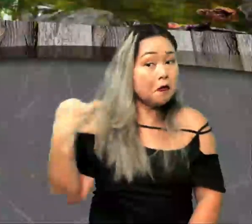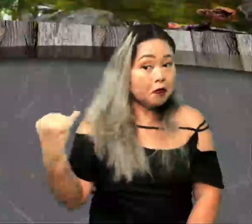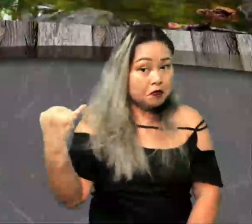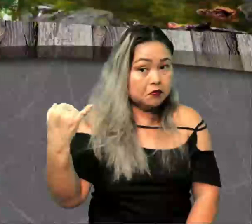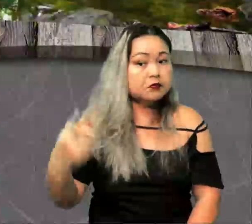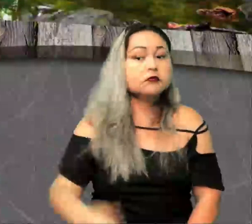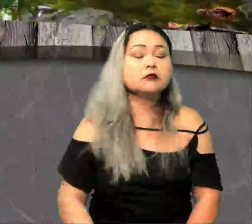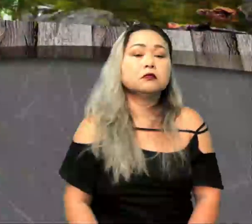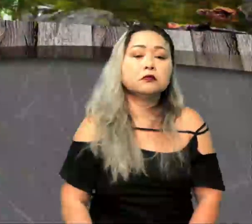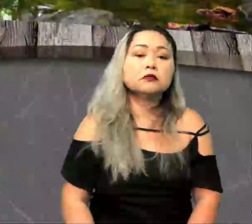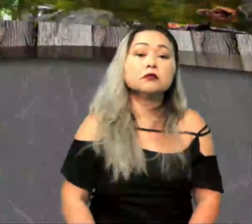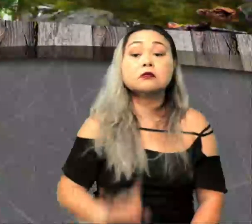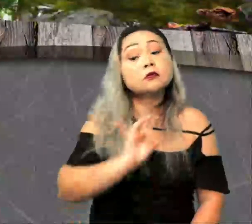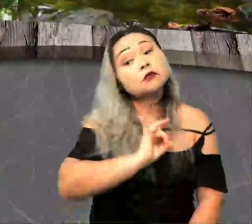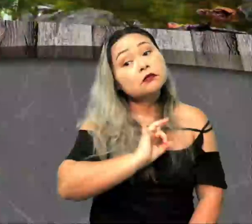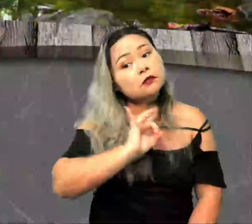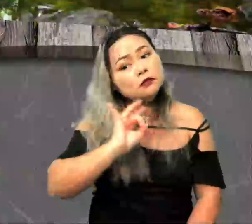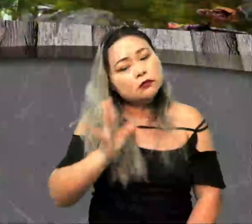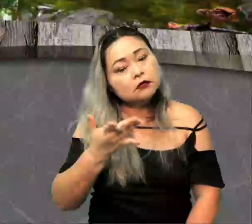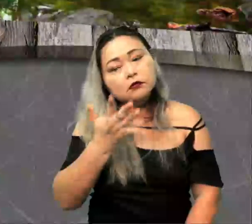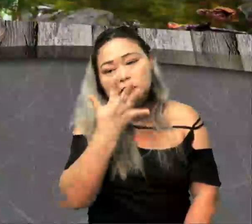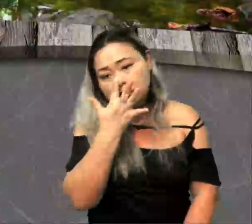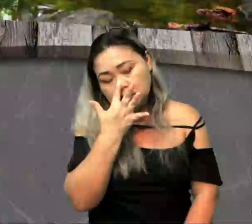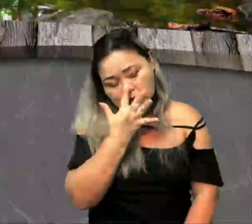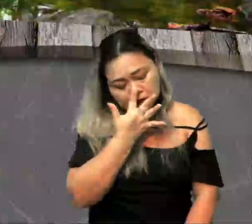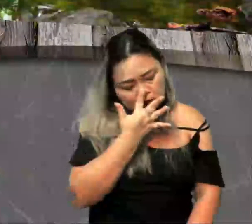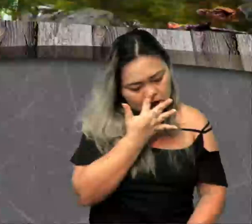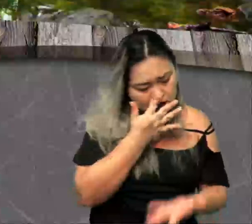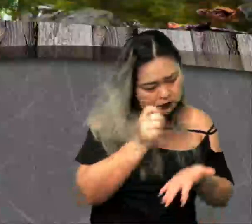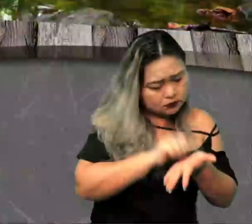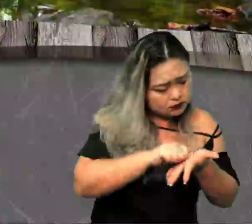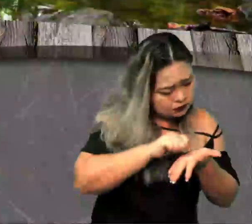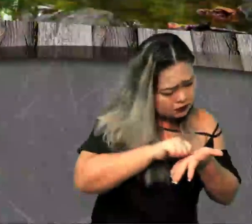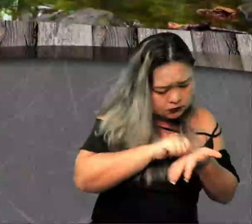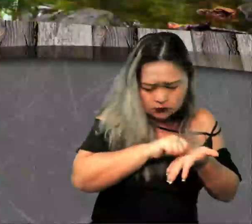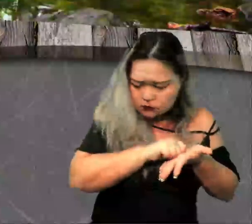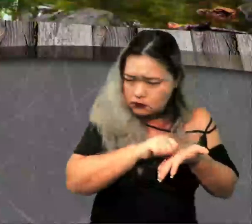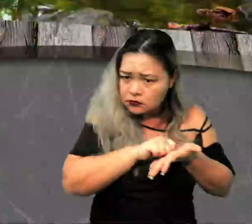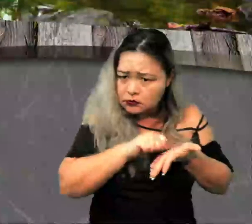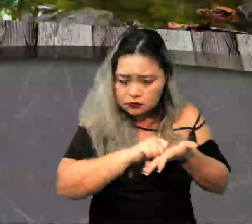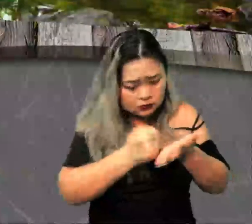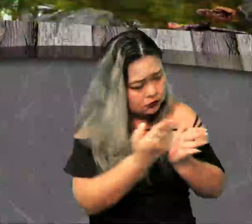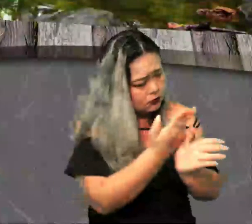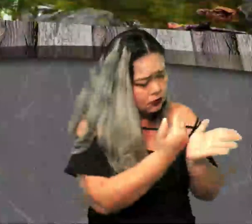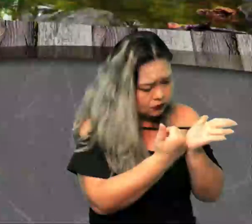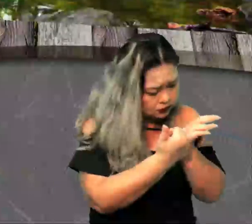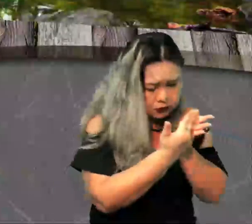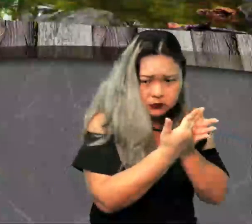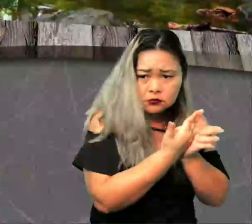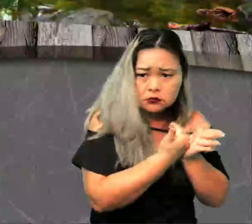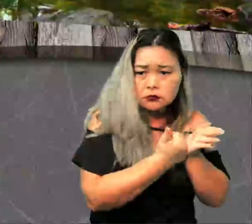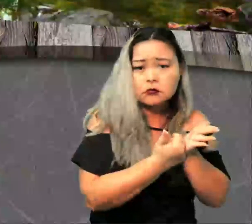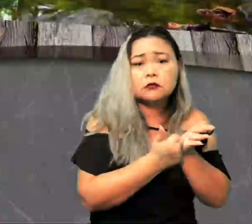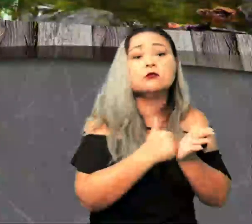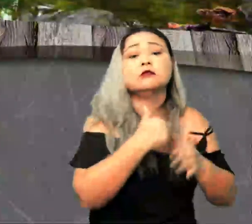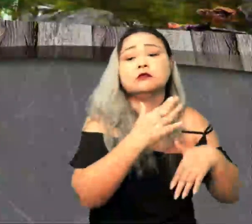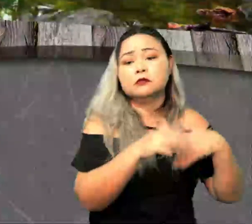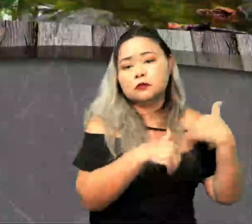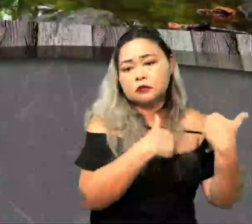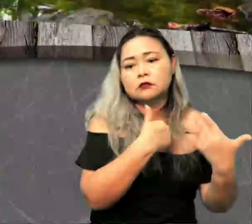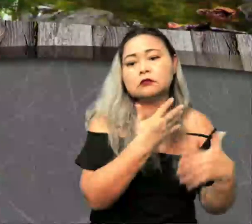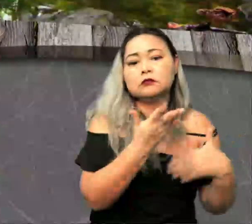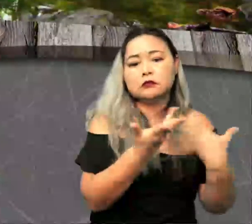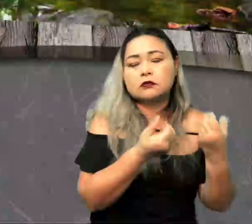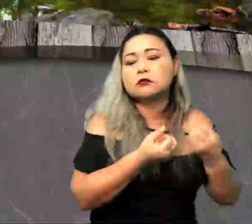fundamental, né? Só que ele observava, registrava, fazia os seus desenhos, e esses desenhos foram,